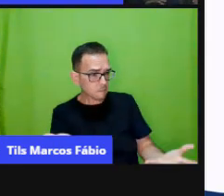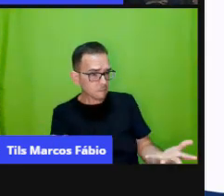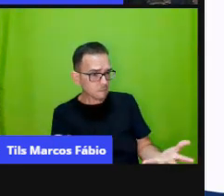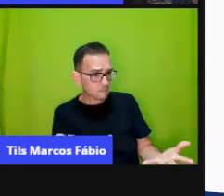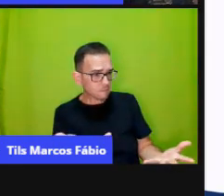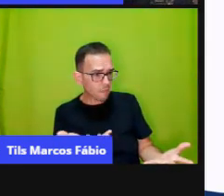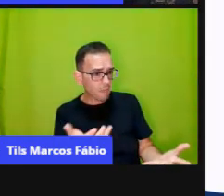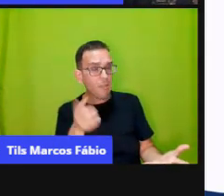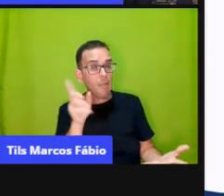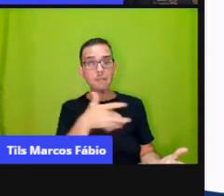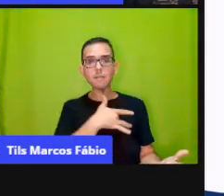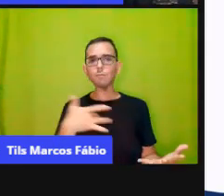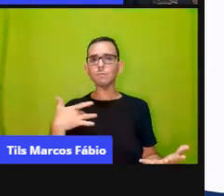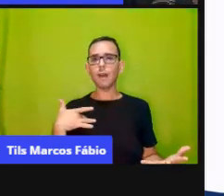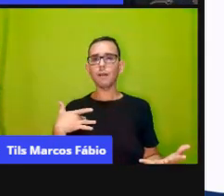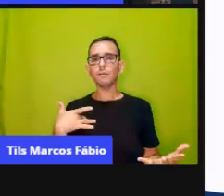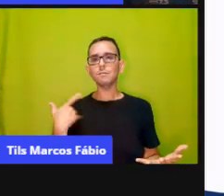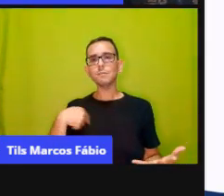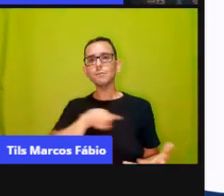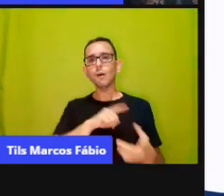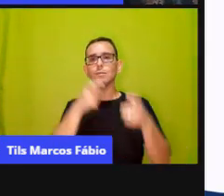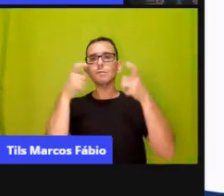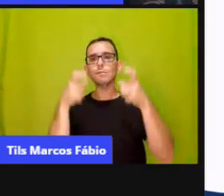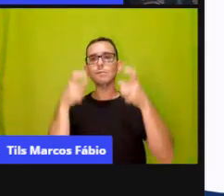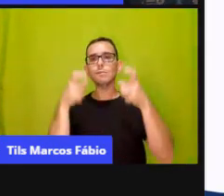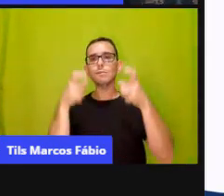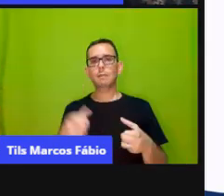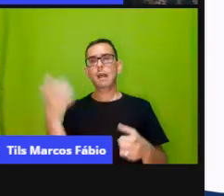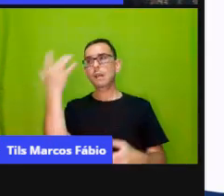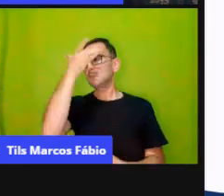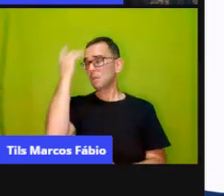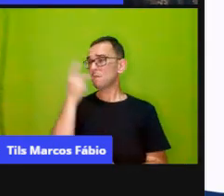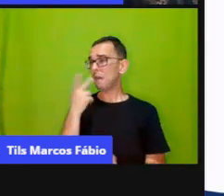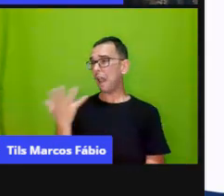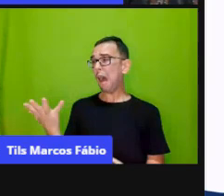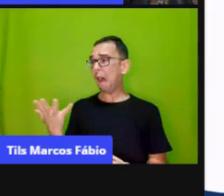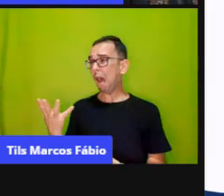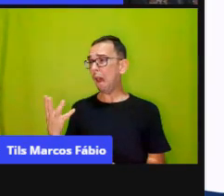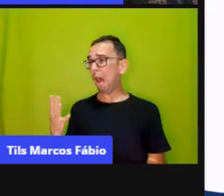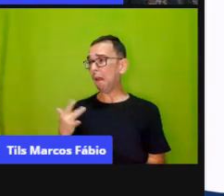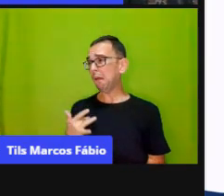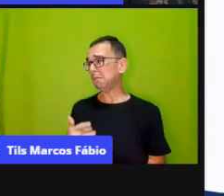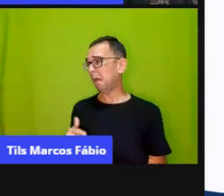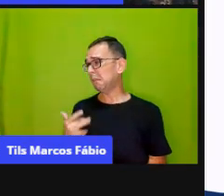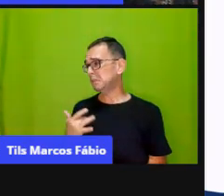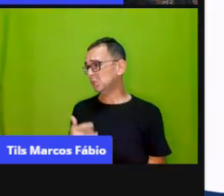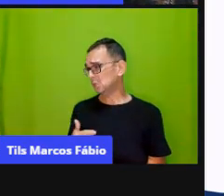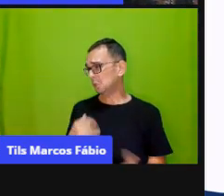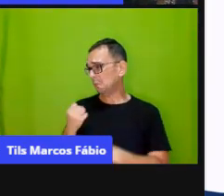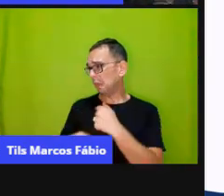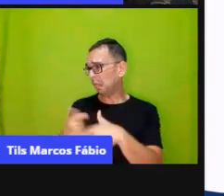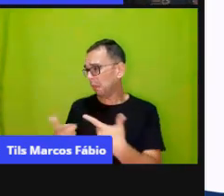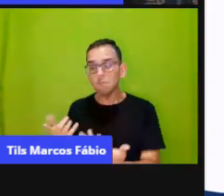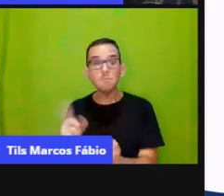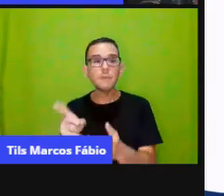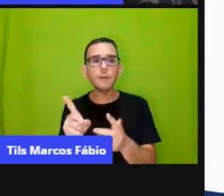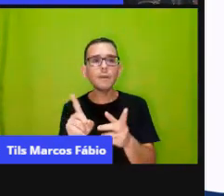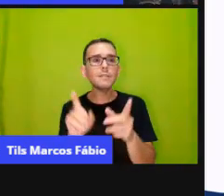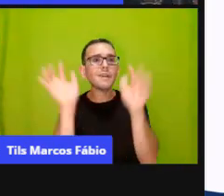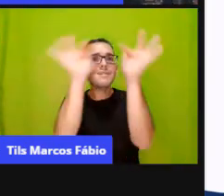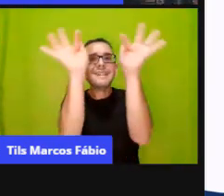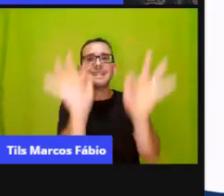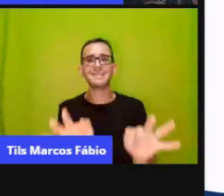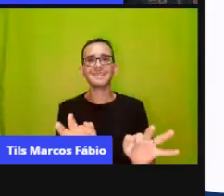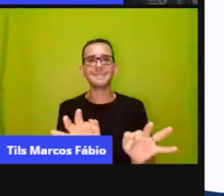é saudável para o nosso gato. As pessoas falam assim, mas coitadinho do meu gato, ele vai trabalhar. Não, ele está feliz. Então, o